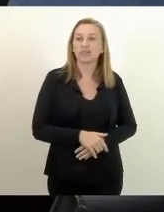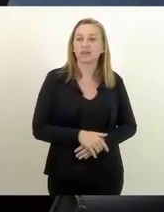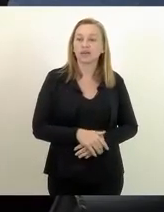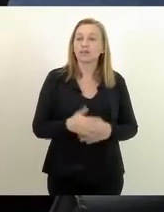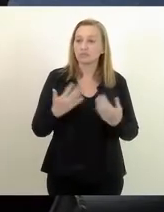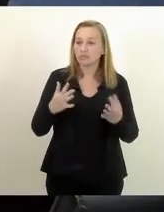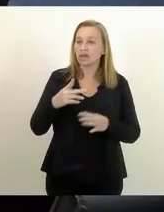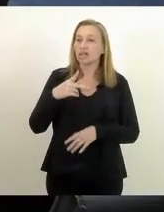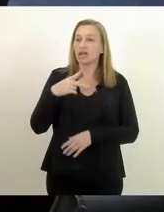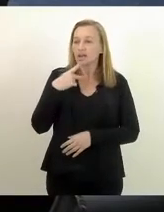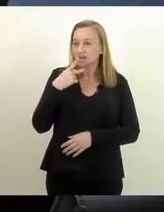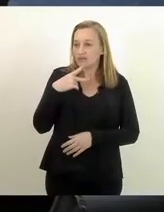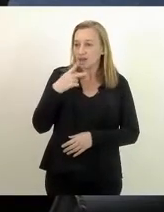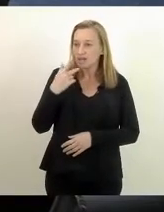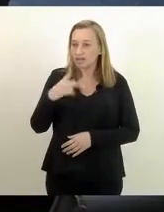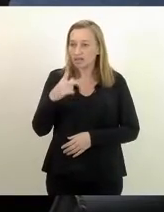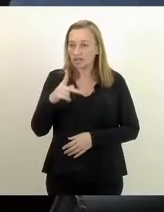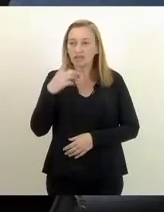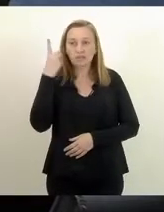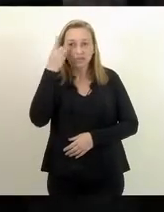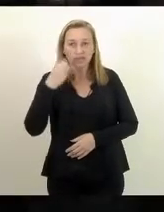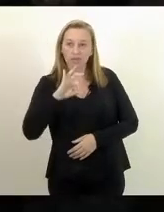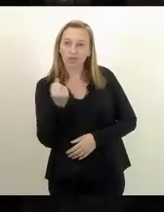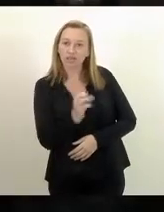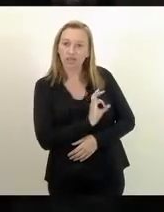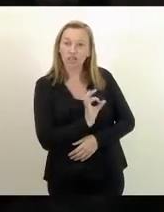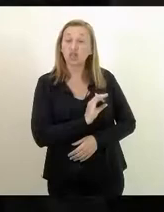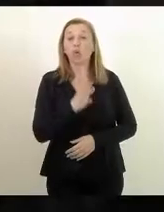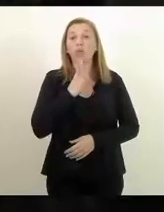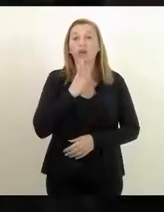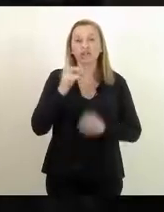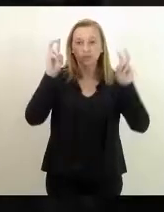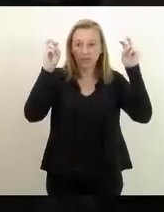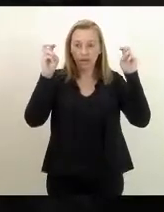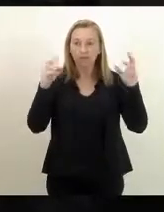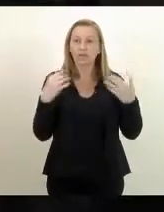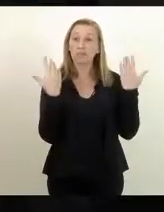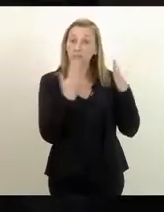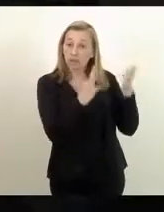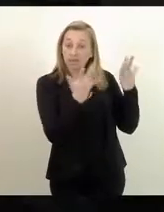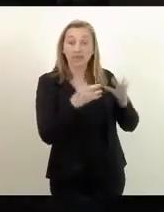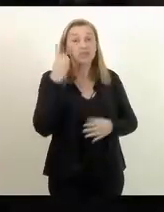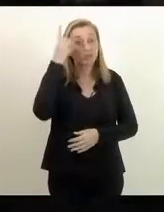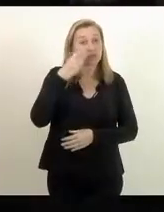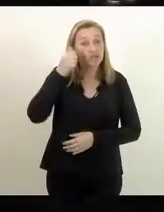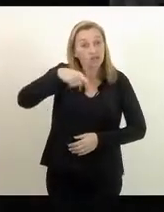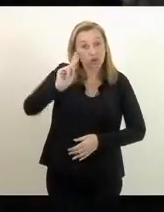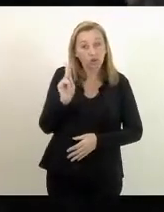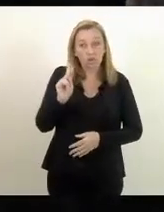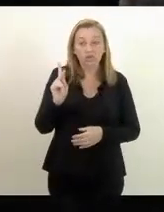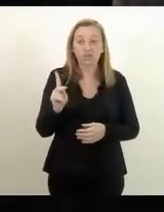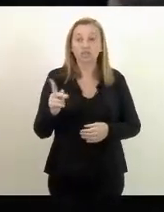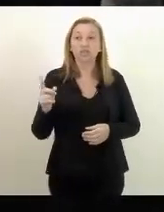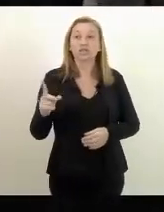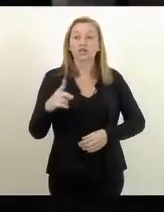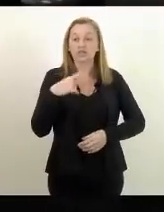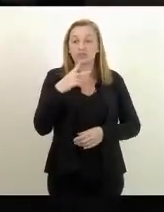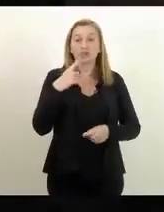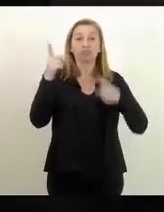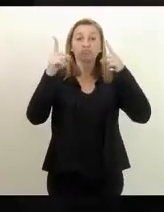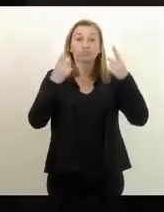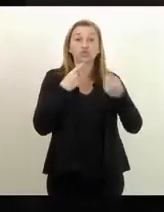deputada Marta Rocha, que conhece muito bem o tema, e saudar o deputado do Quinoploch, que traz uma importante